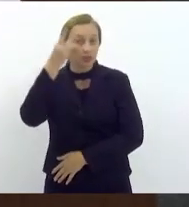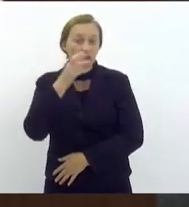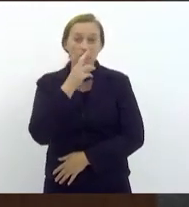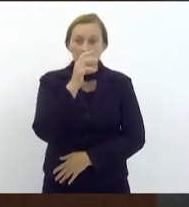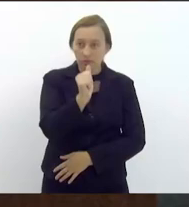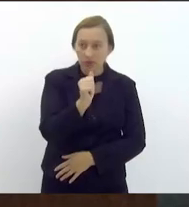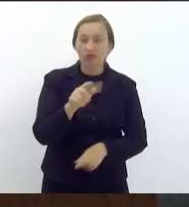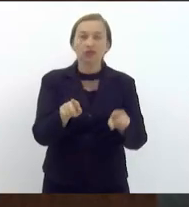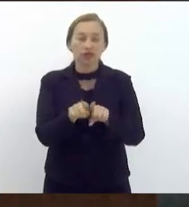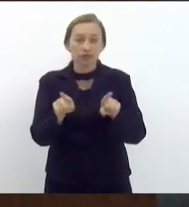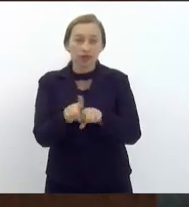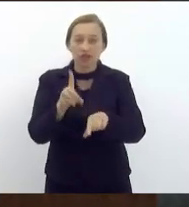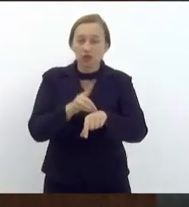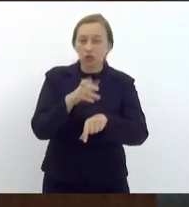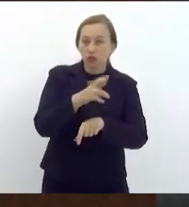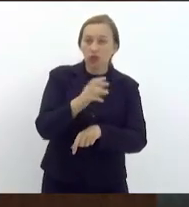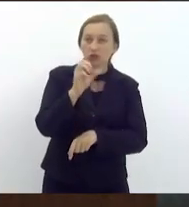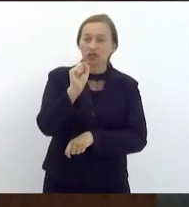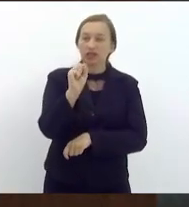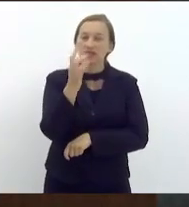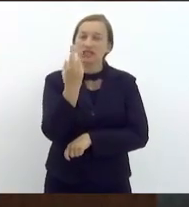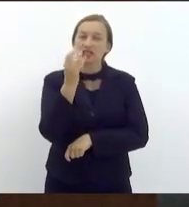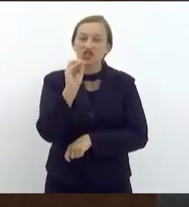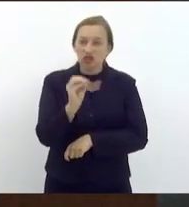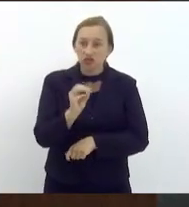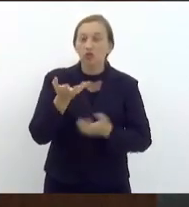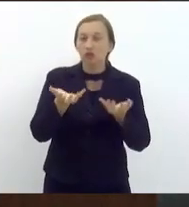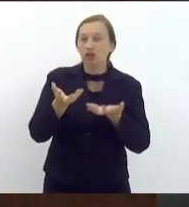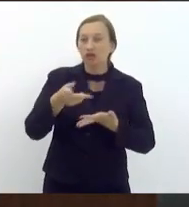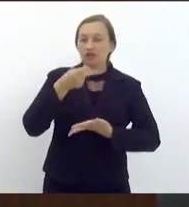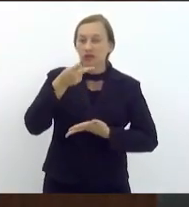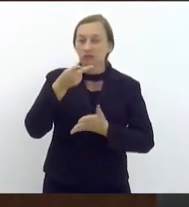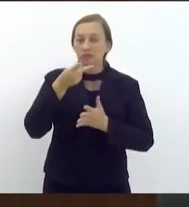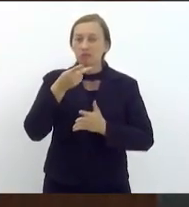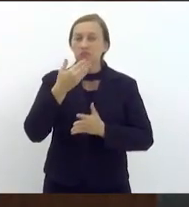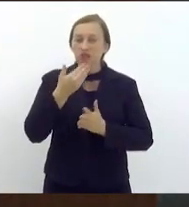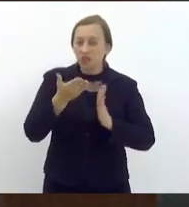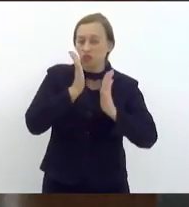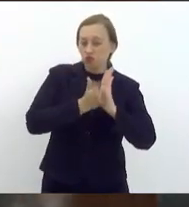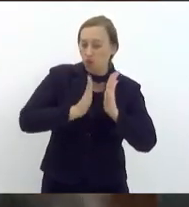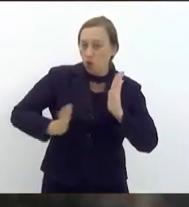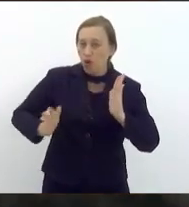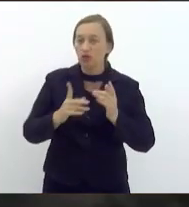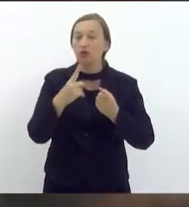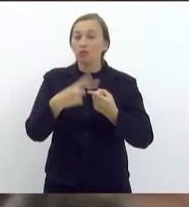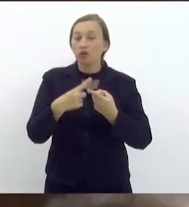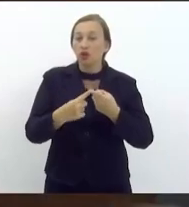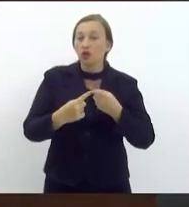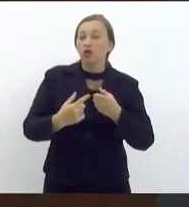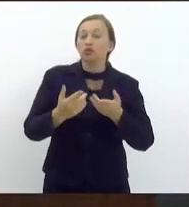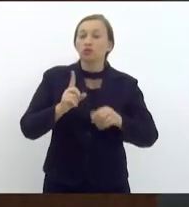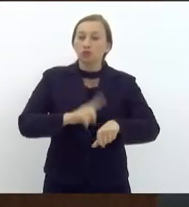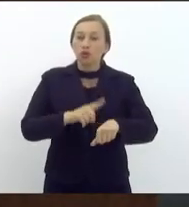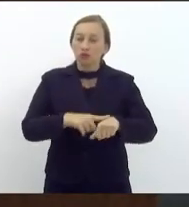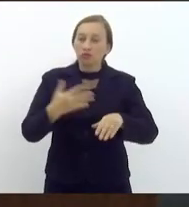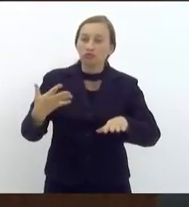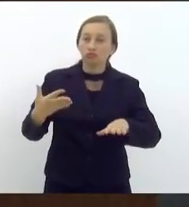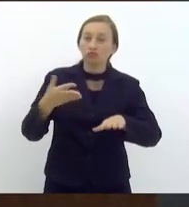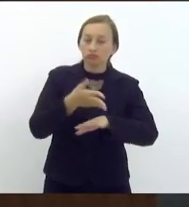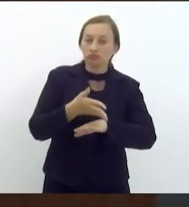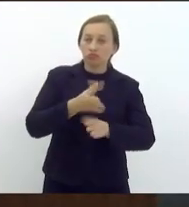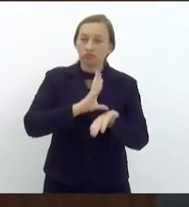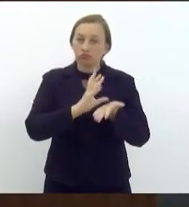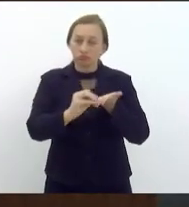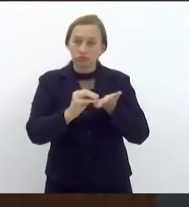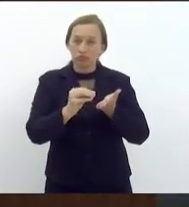agoginho Deputado Dr Serginho Eu quero fazer uma questão de ordem porque quando esse projeto veio a pauta eu